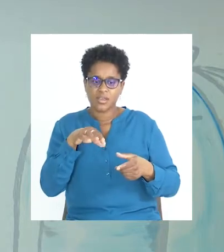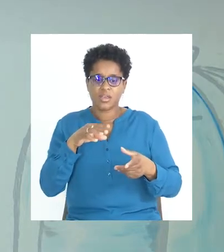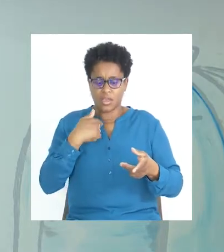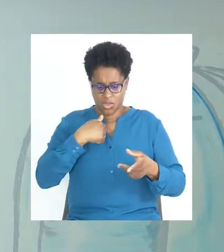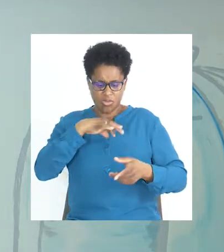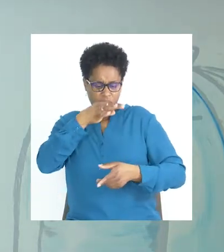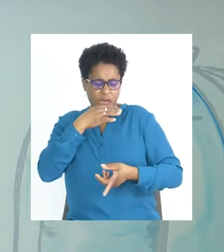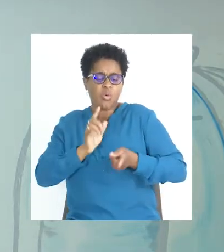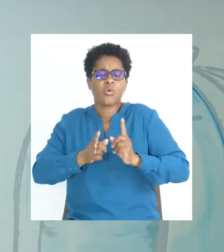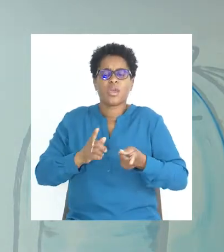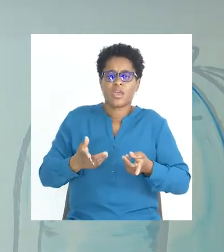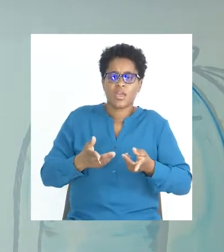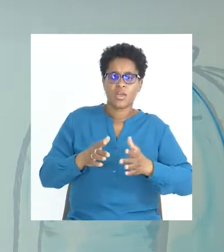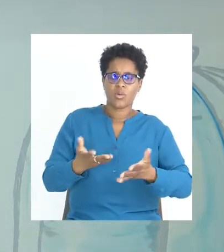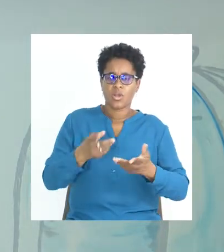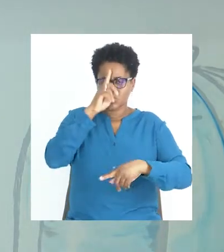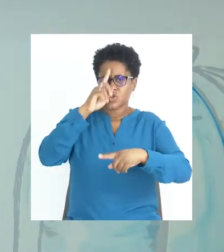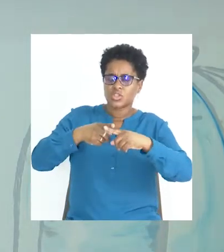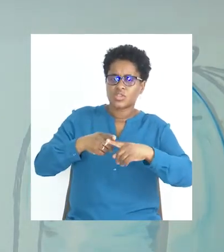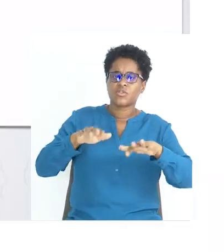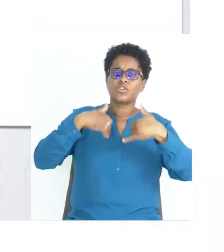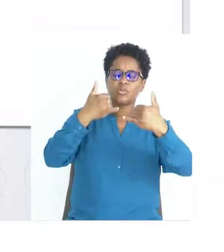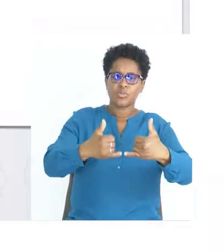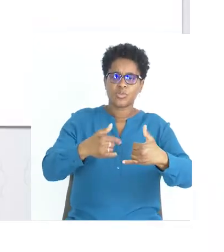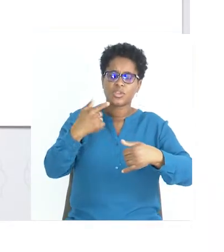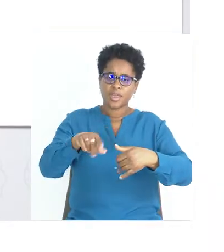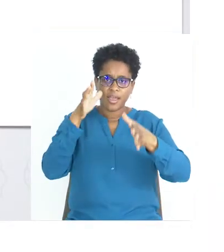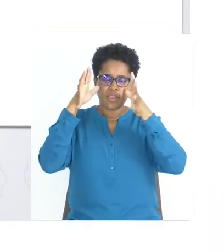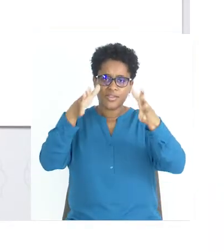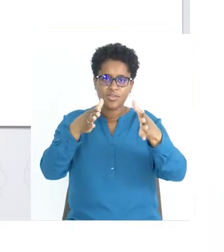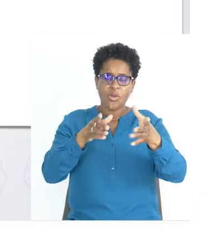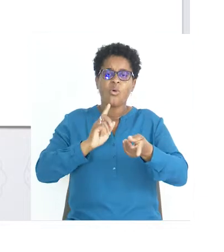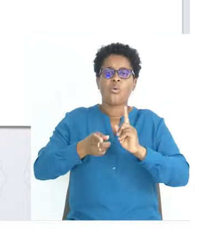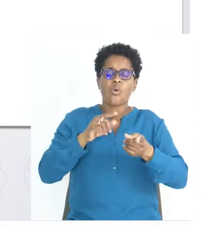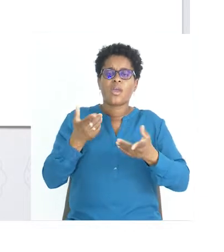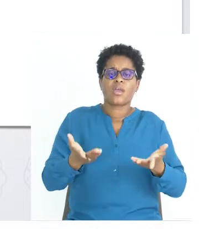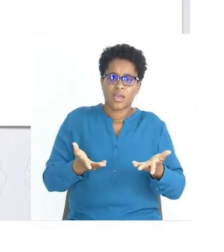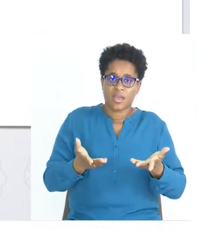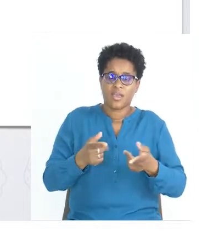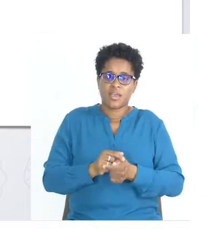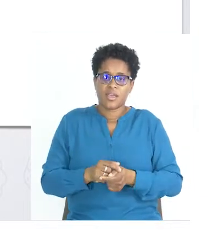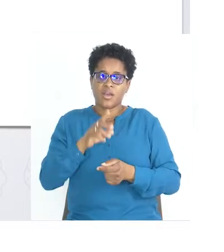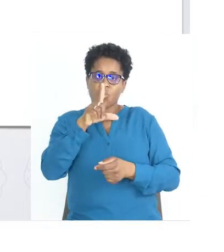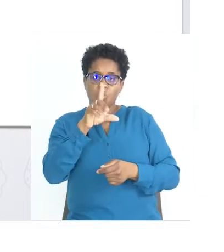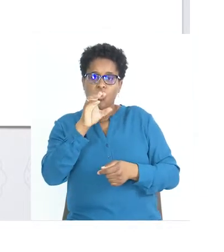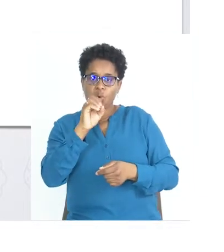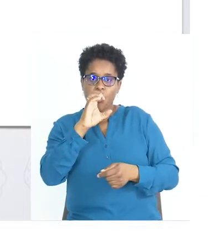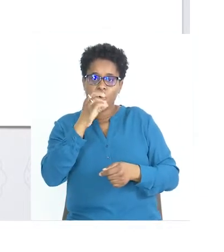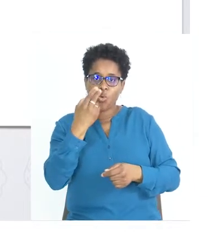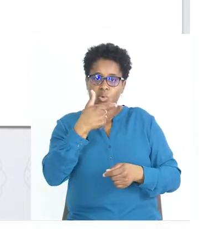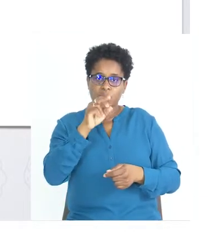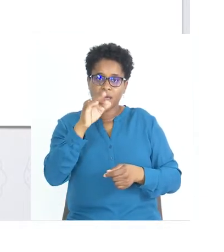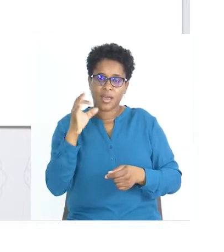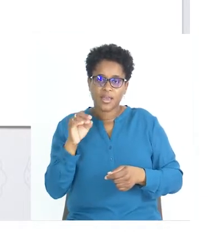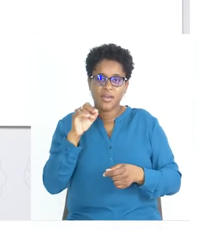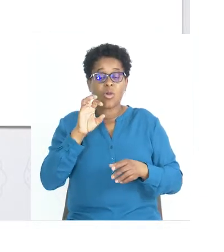Eu vou falar o quê? Os objetivos. E depois tem que ter atenção àquilo que é o alocutário, ou